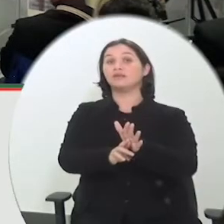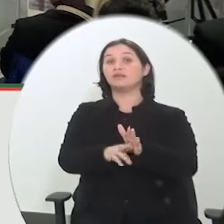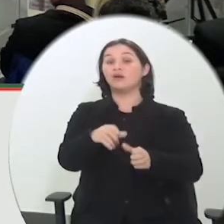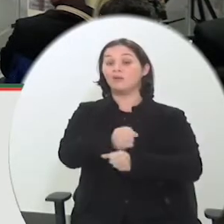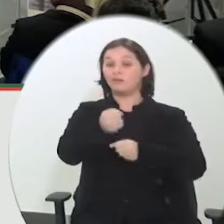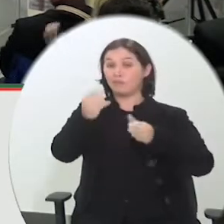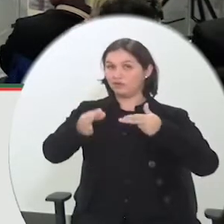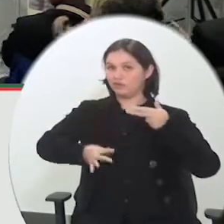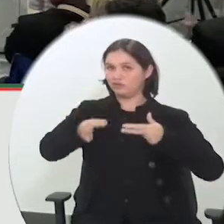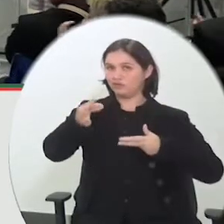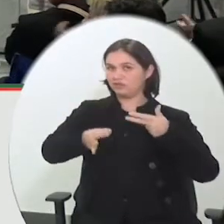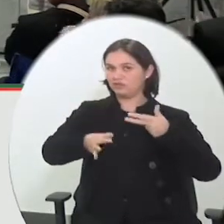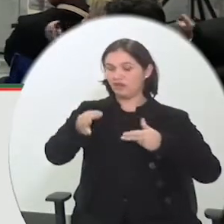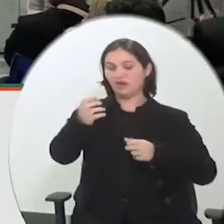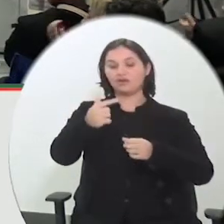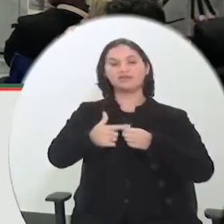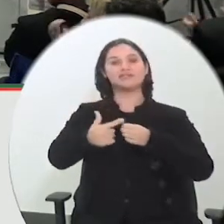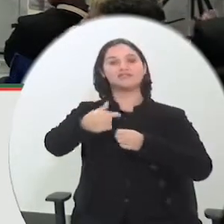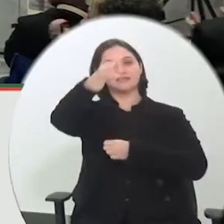Criciúma.